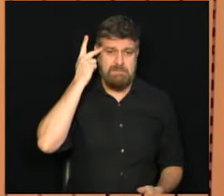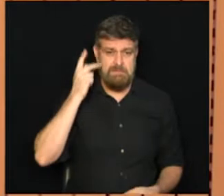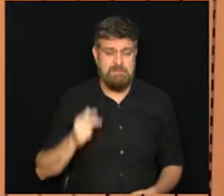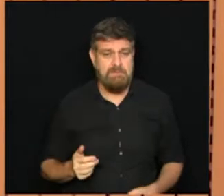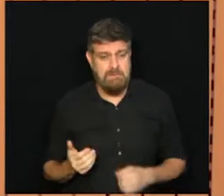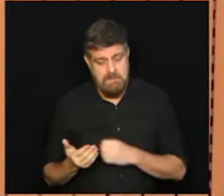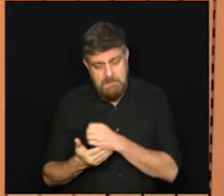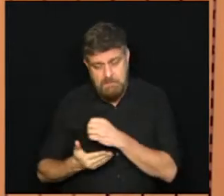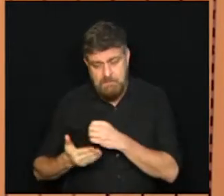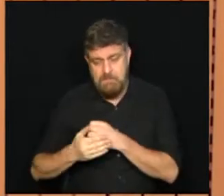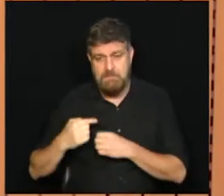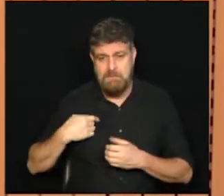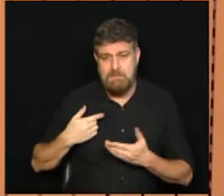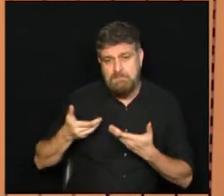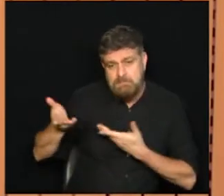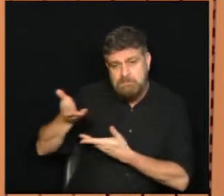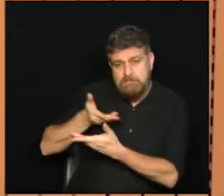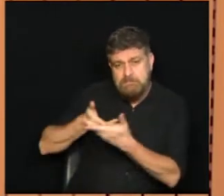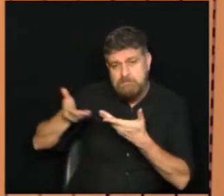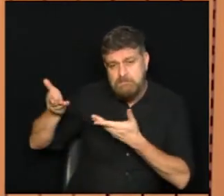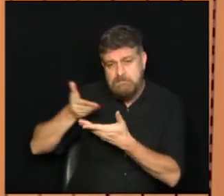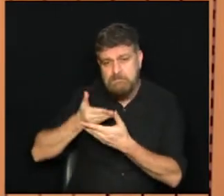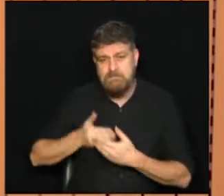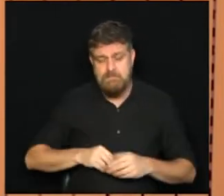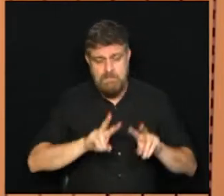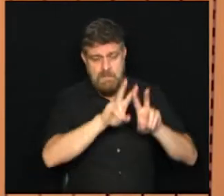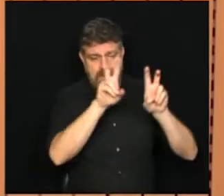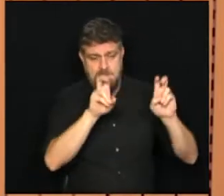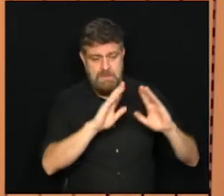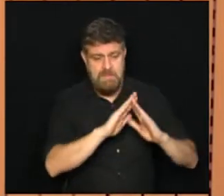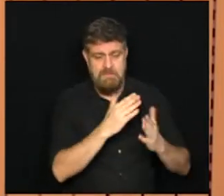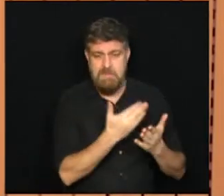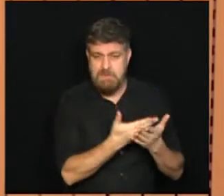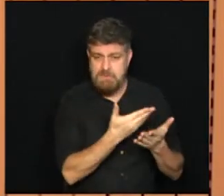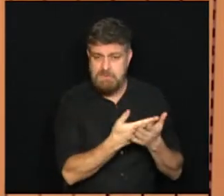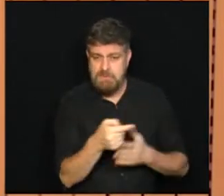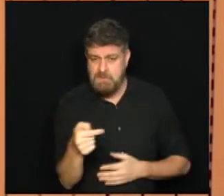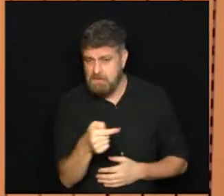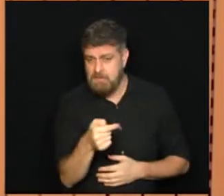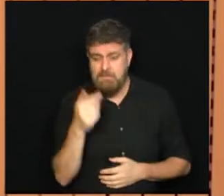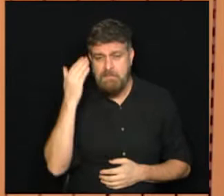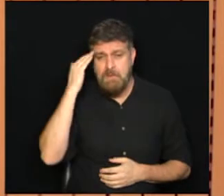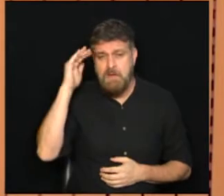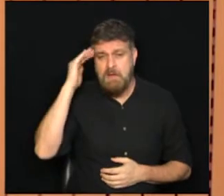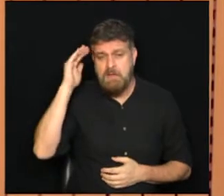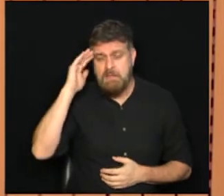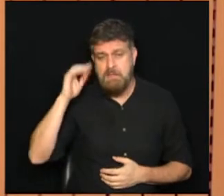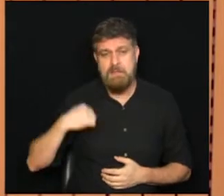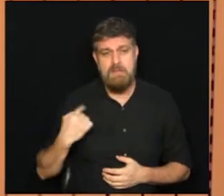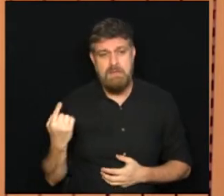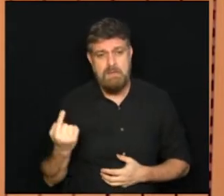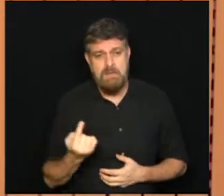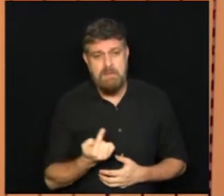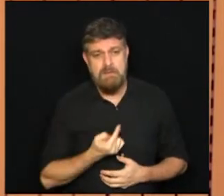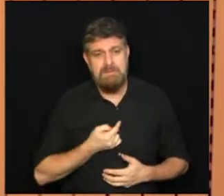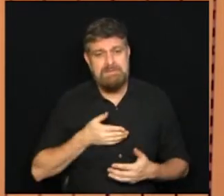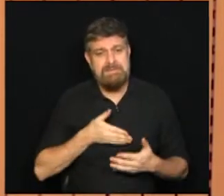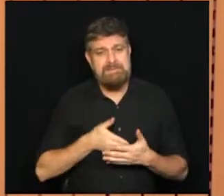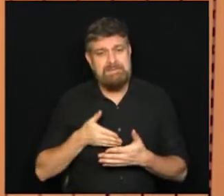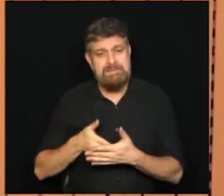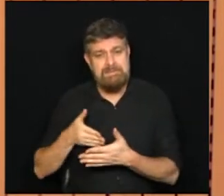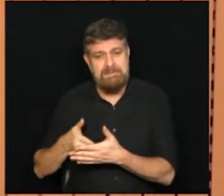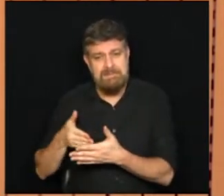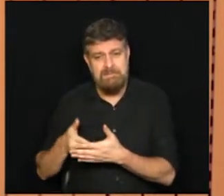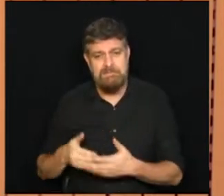fundamental que a gente debata o ambiente escolar como um todo, mas a gente também precisa entender quais são as nossas limitações, né? A